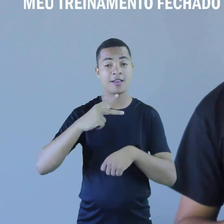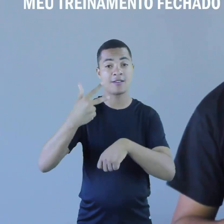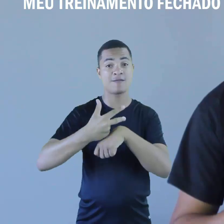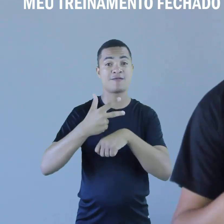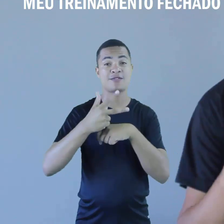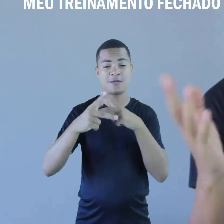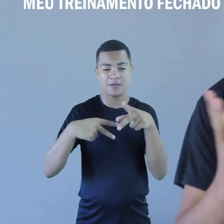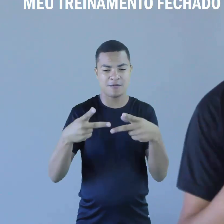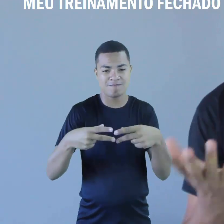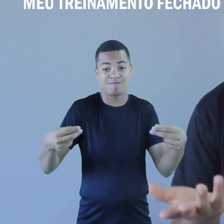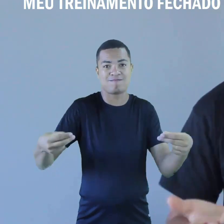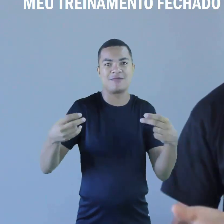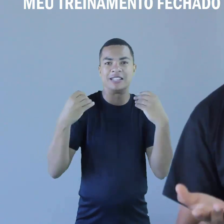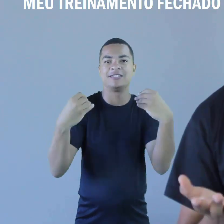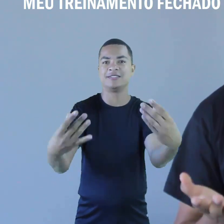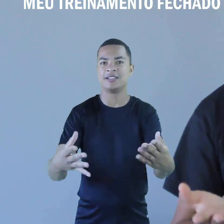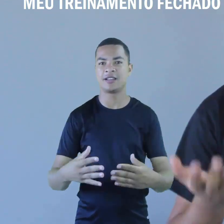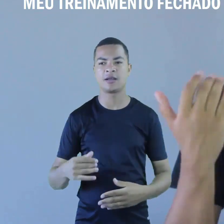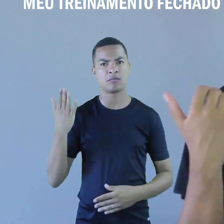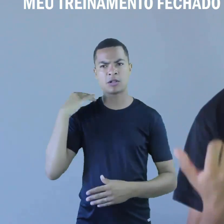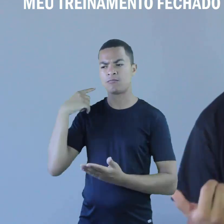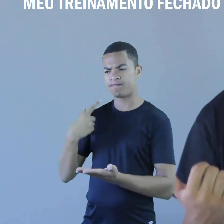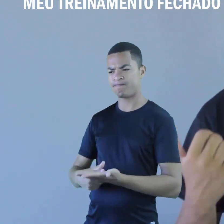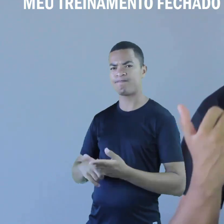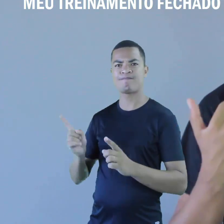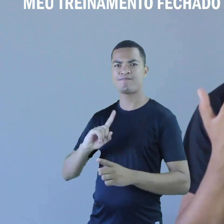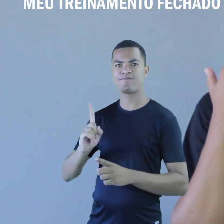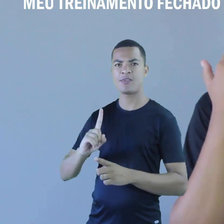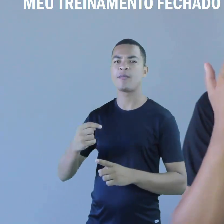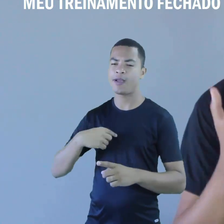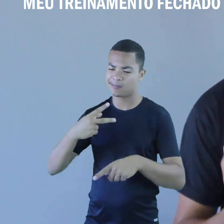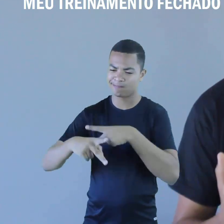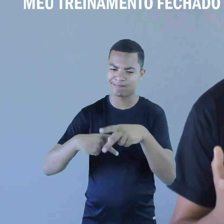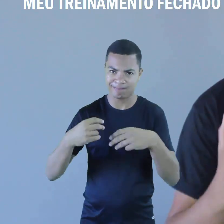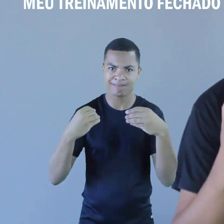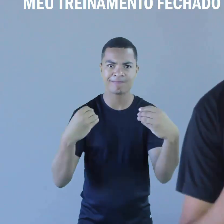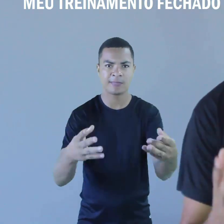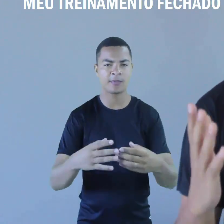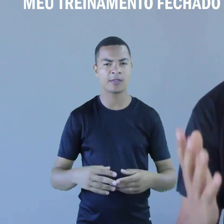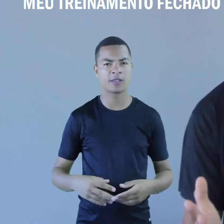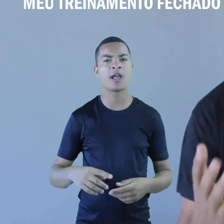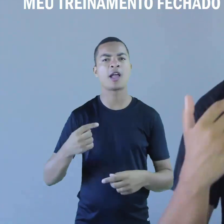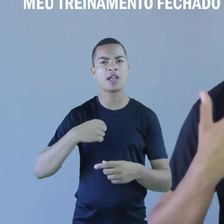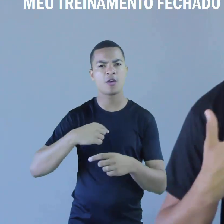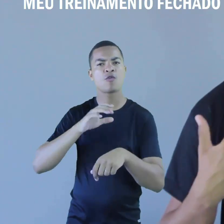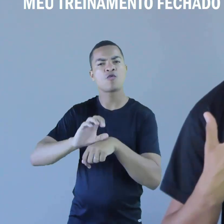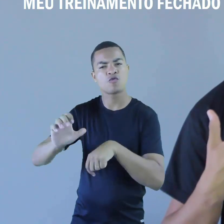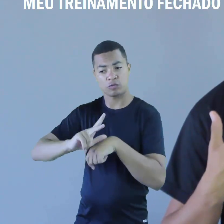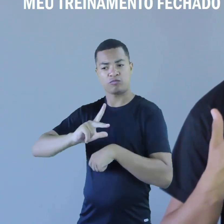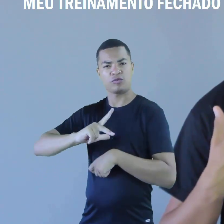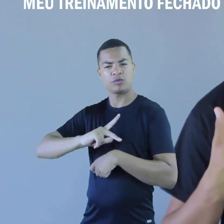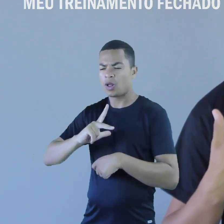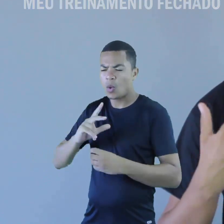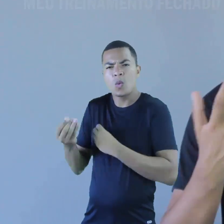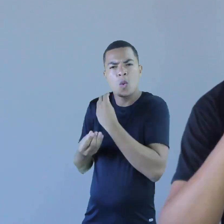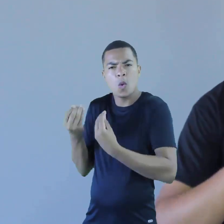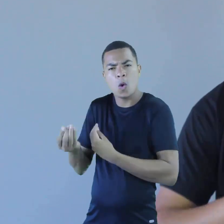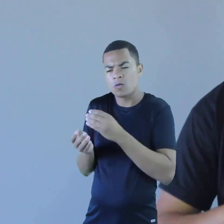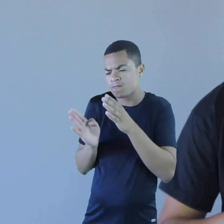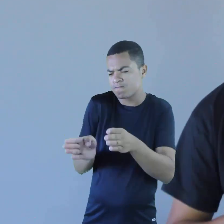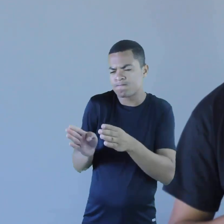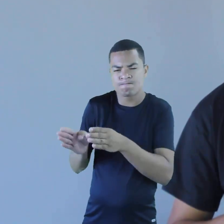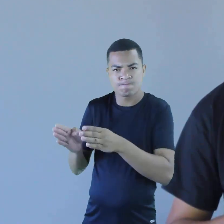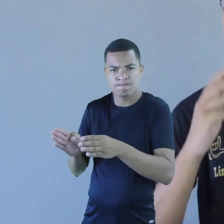você. Ele não estava programado, mas eu resolvi mostrar na prática como funciona o meu treinamento fechado que